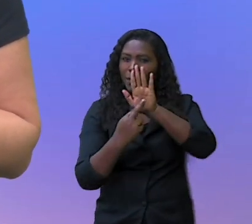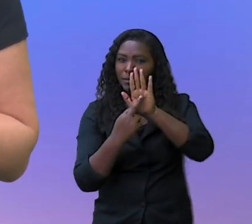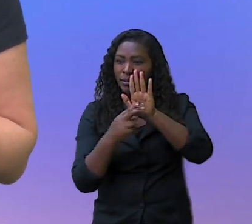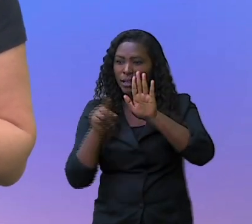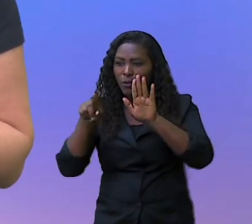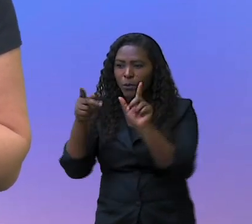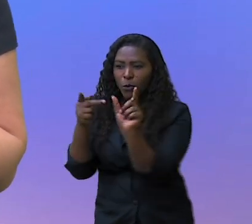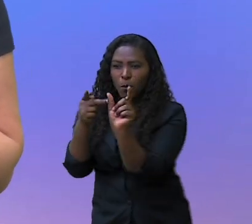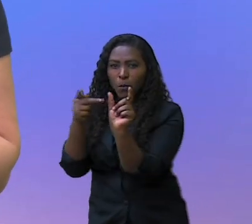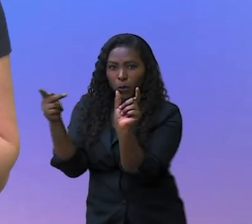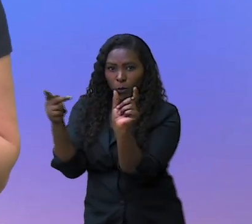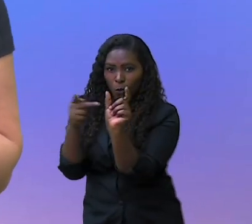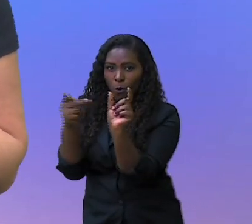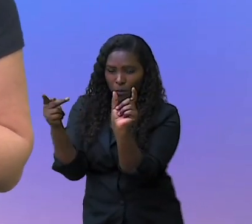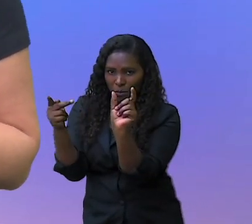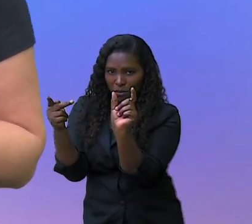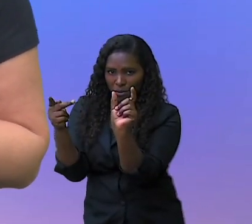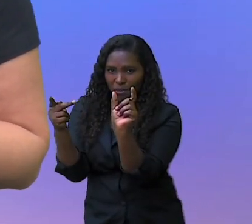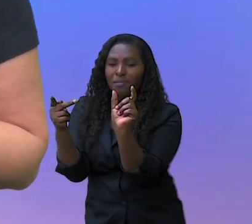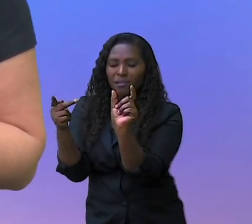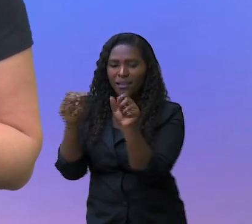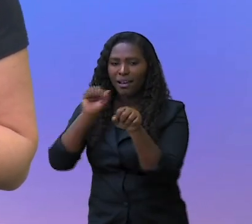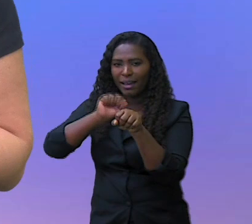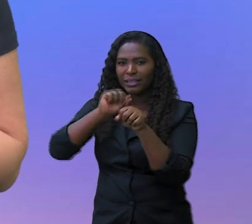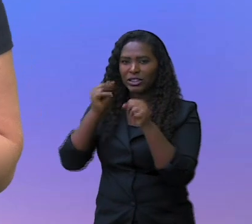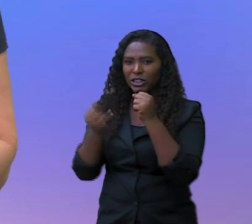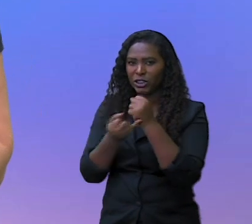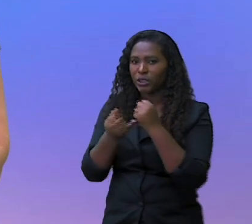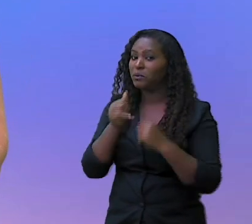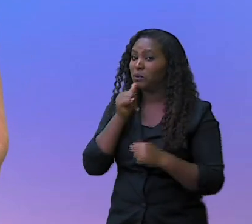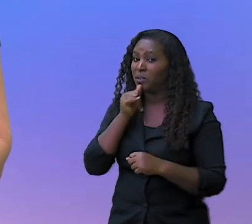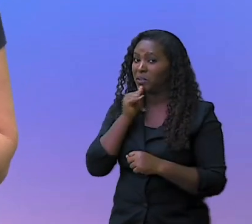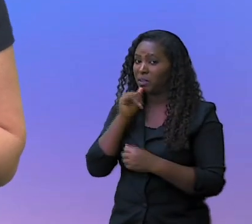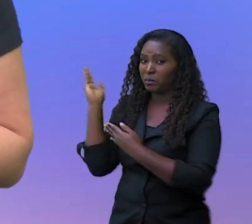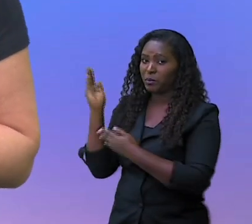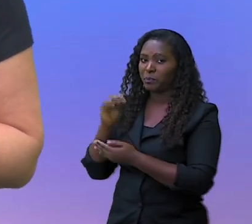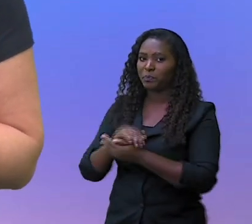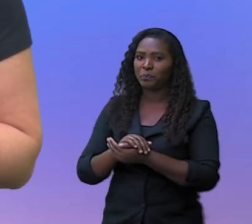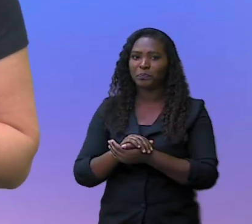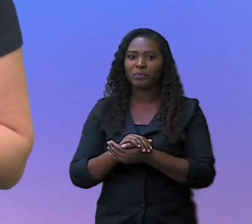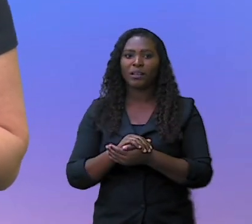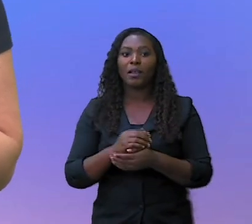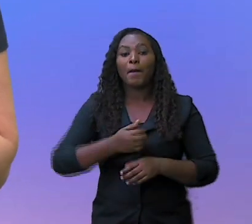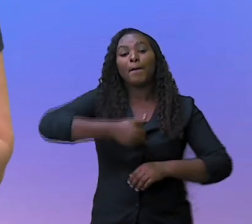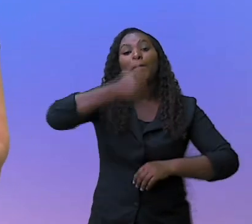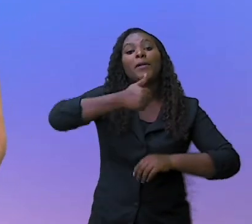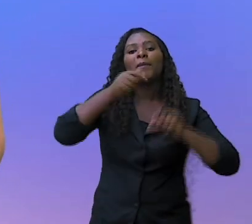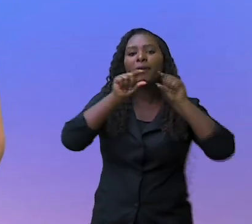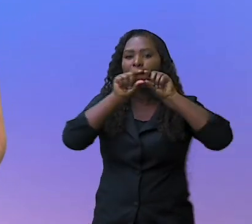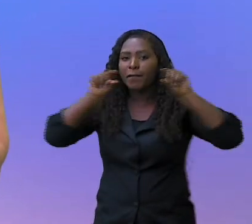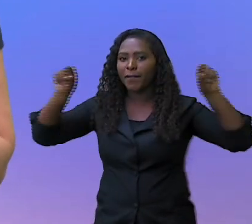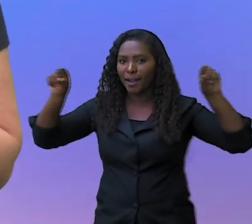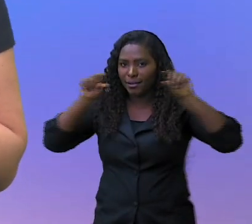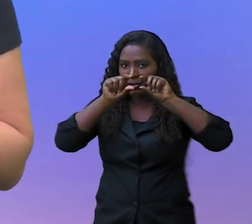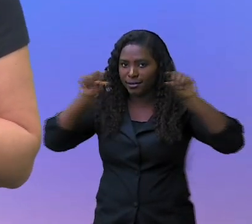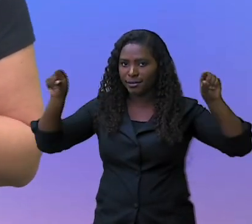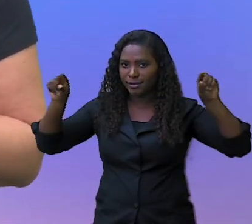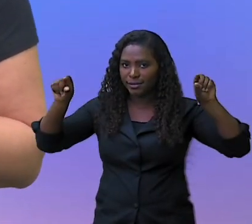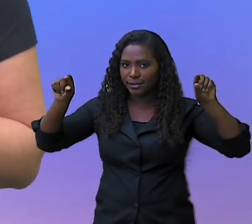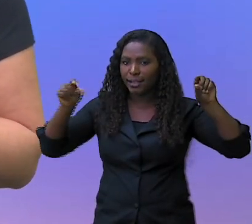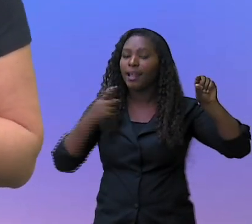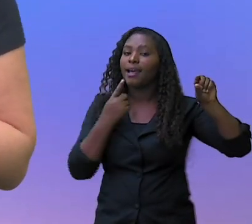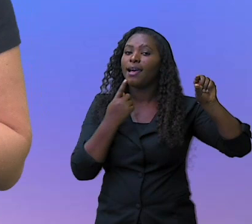adjetivo, nós temos aqui o exemplo. Meu carro está muito longe. E aí a gente percebe, ó, que o meu